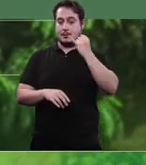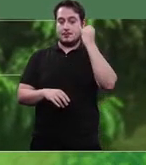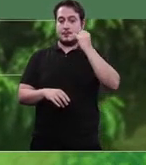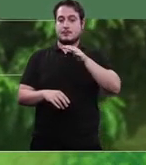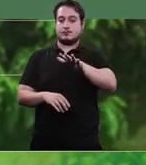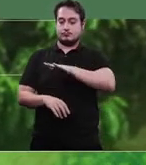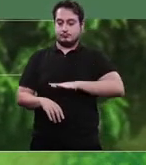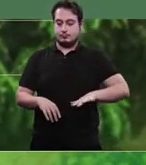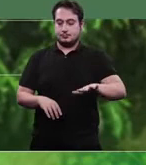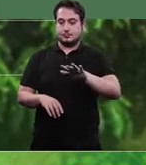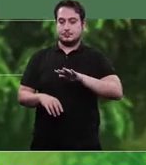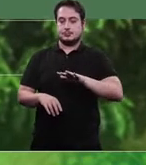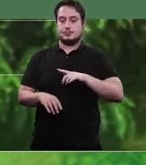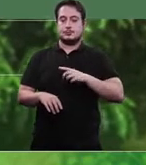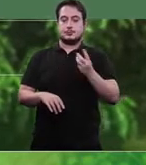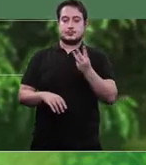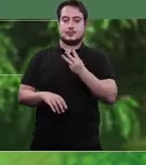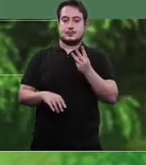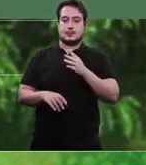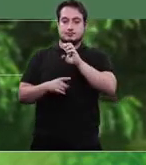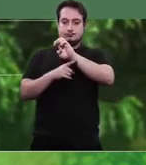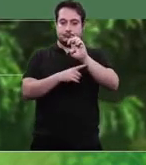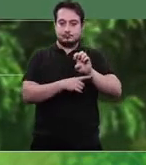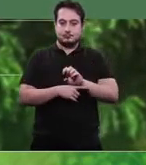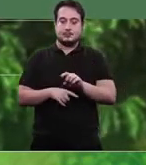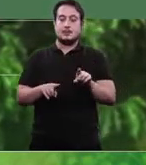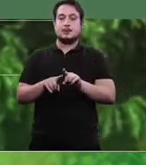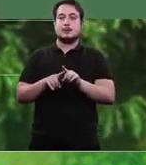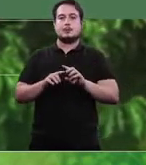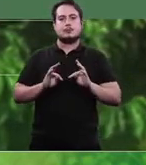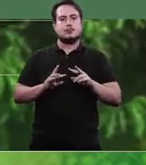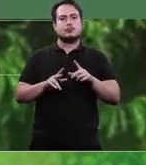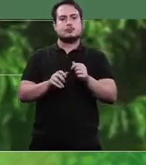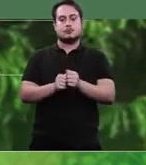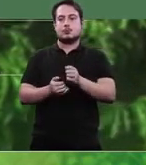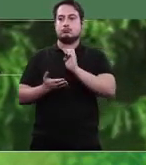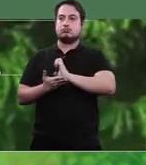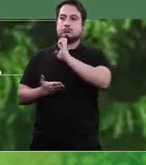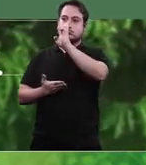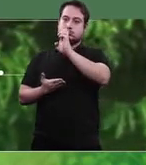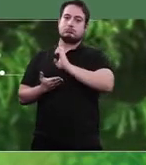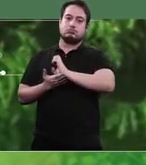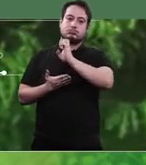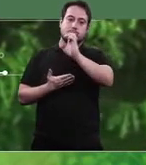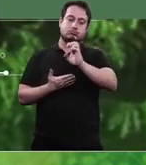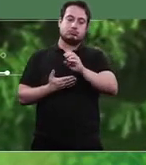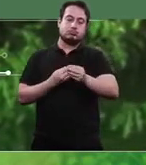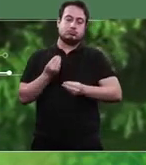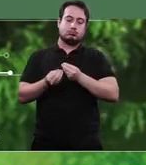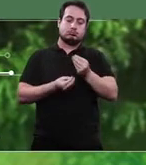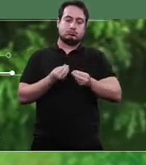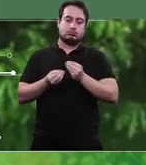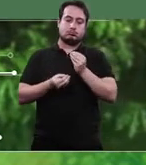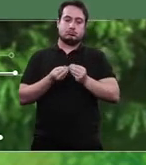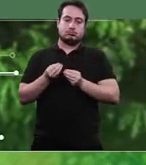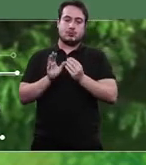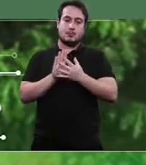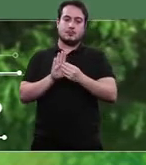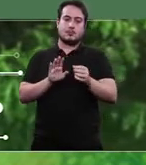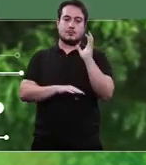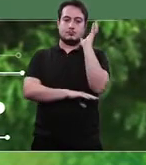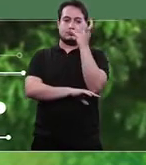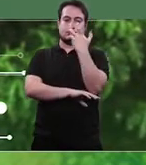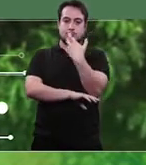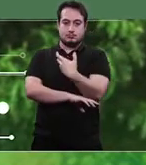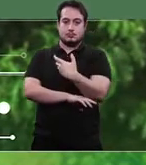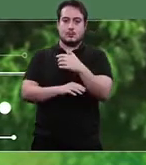território desses 3 estados e uma participação como um todo nas exportações do agronegócio na região da